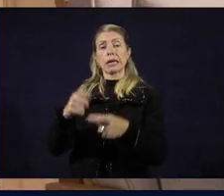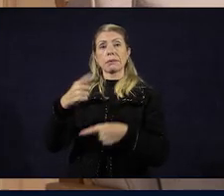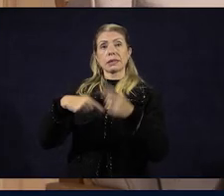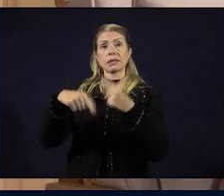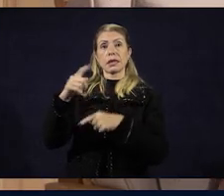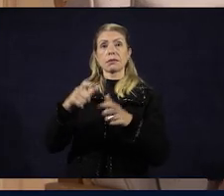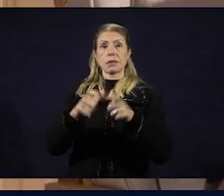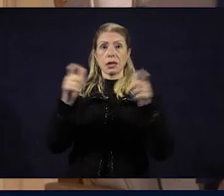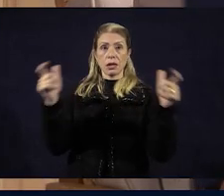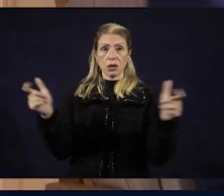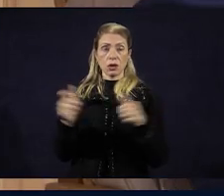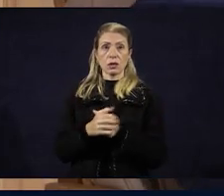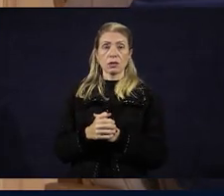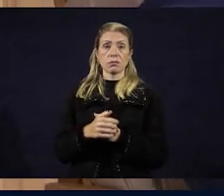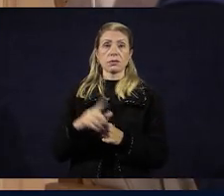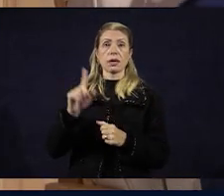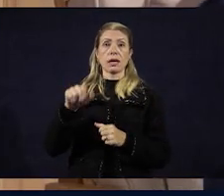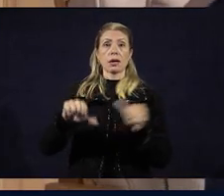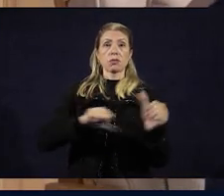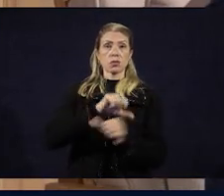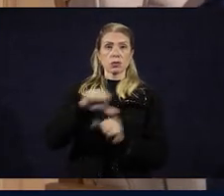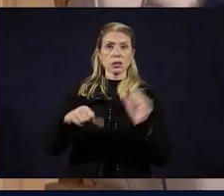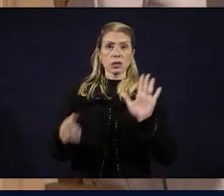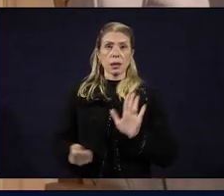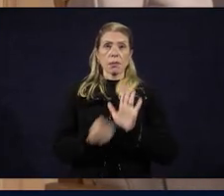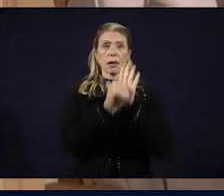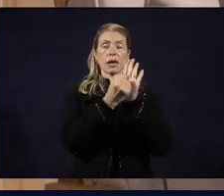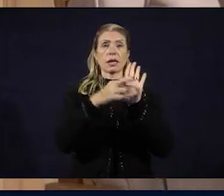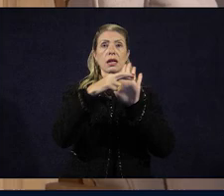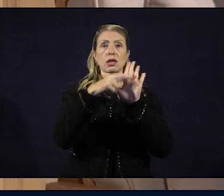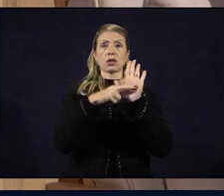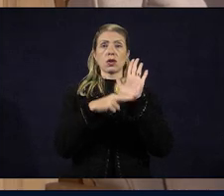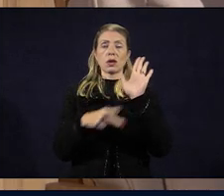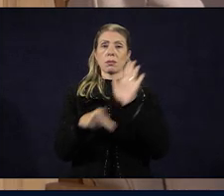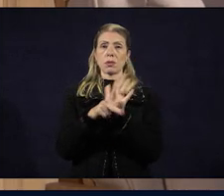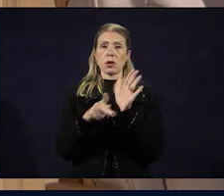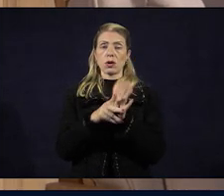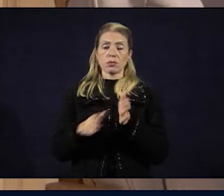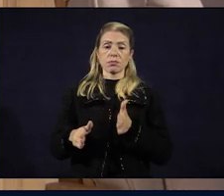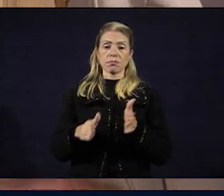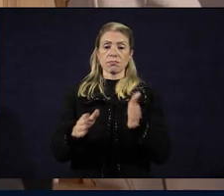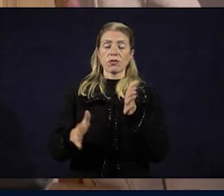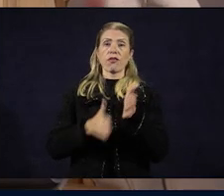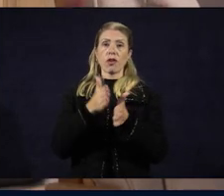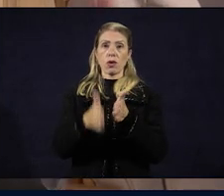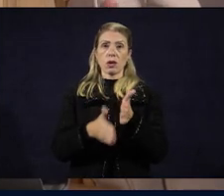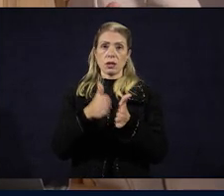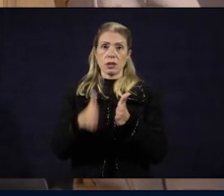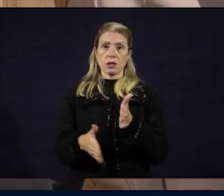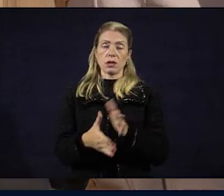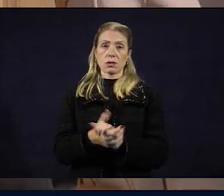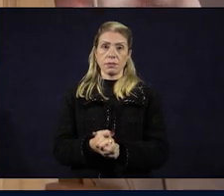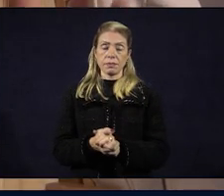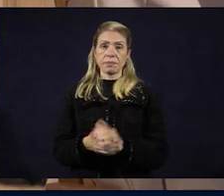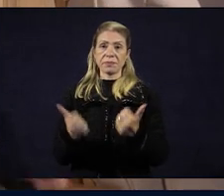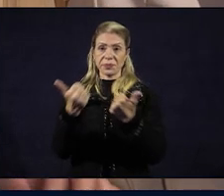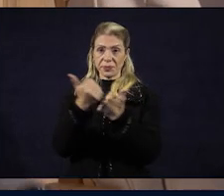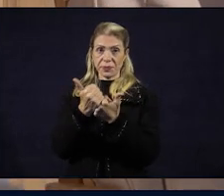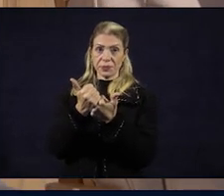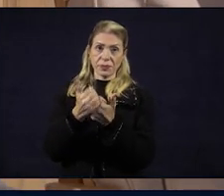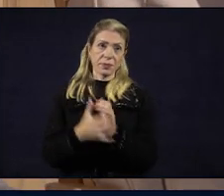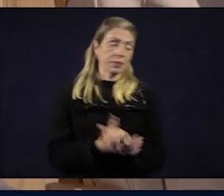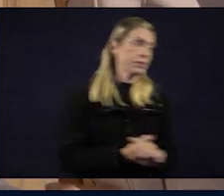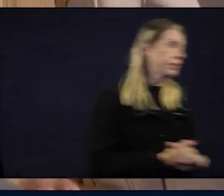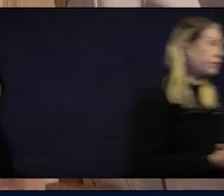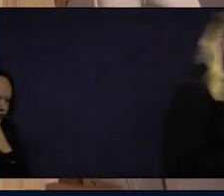perna desse eixo foi a mudança regulatória no marco regulatório do setor ferroviário. A gente trouxe, então, um regime de autorização para o setor